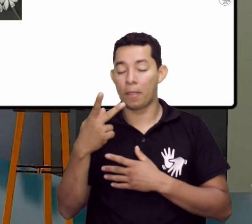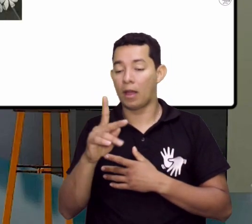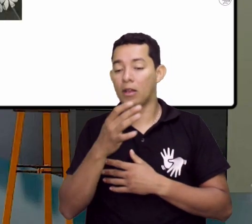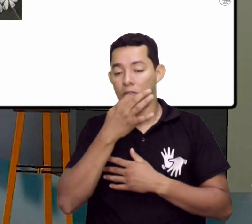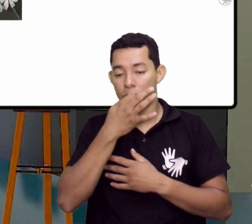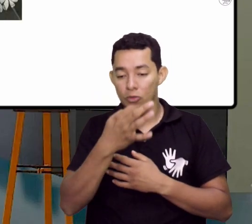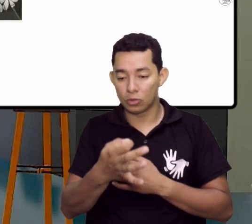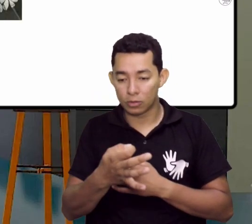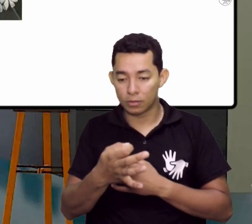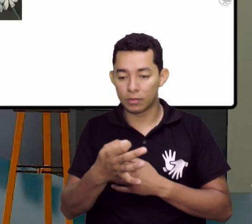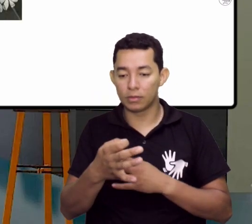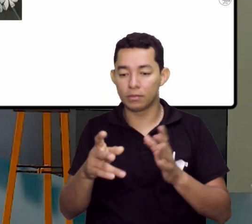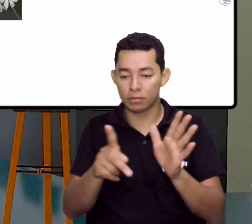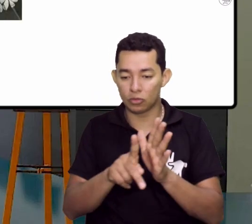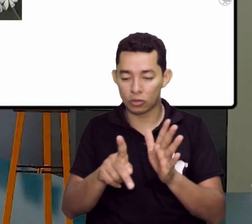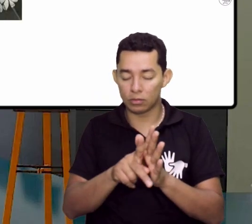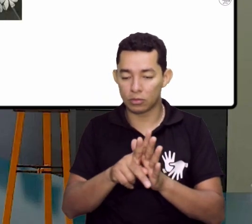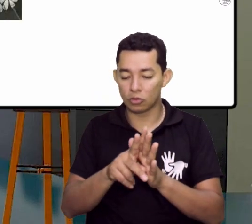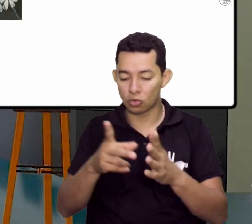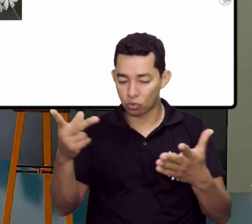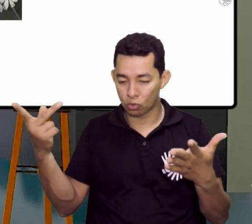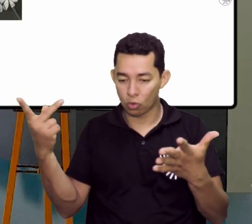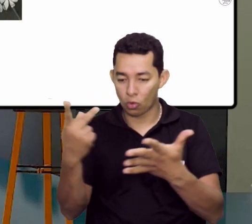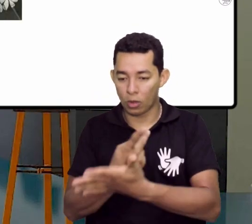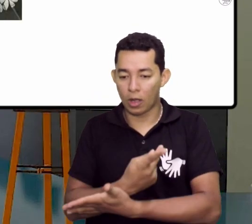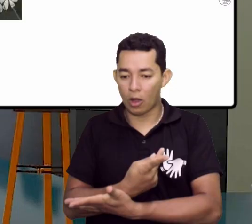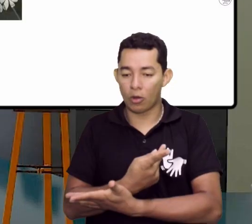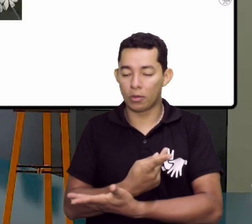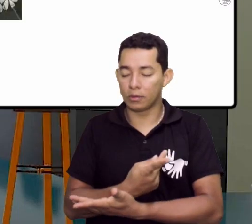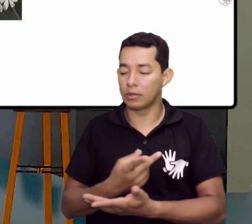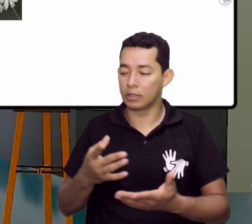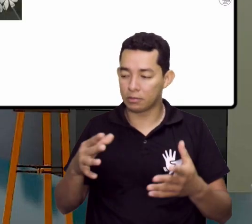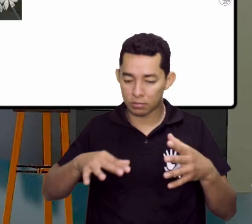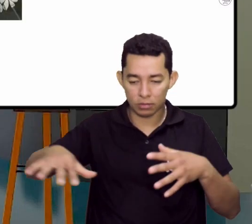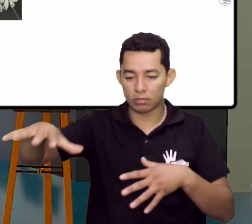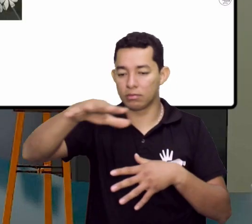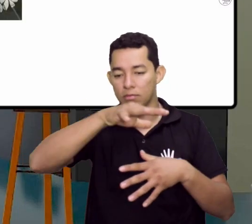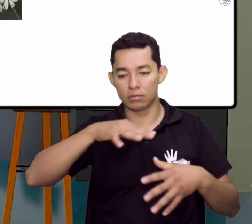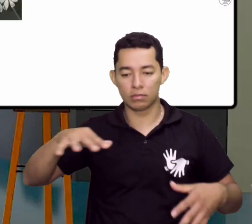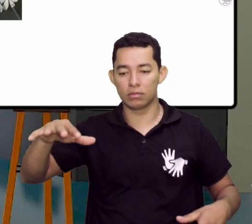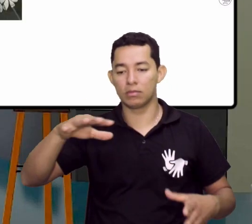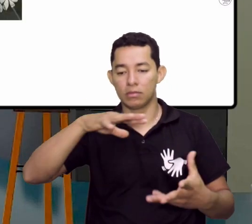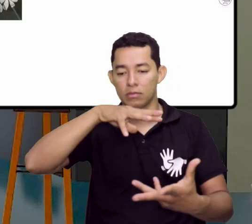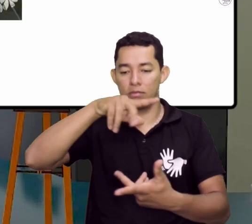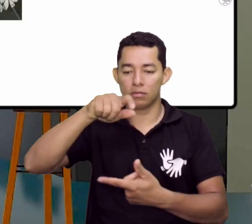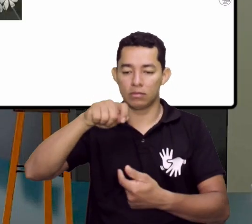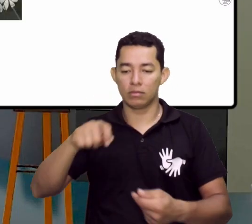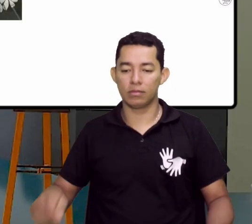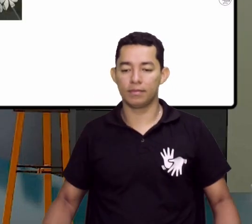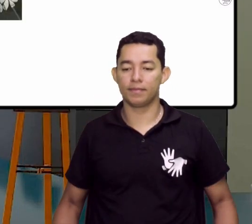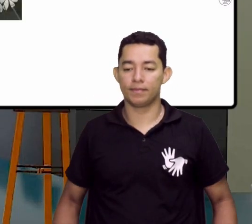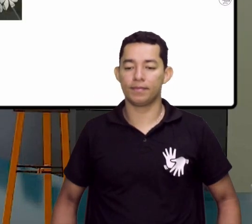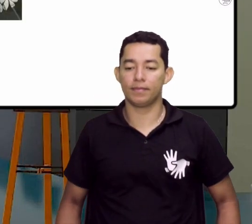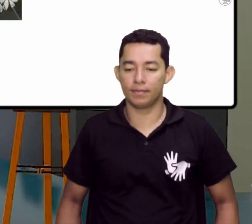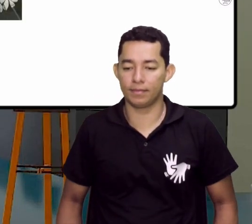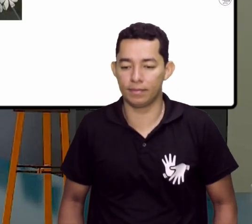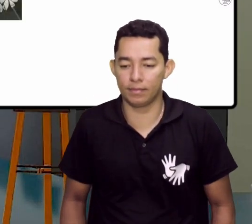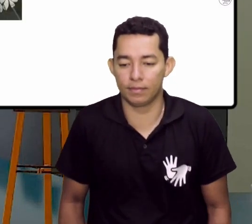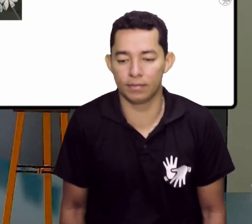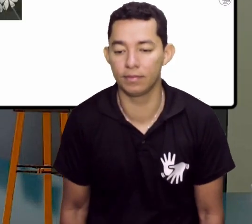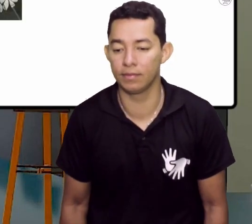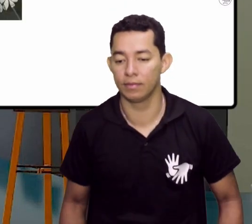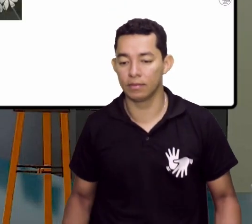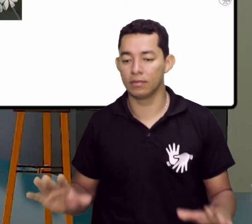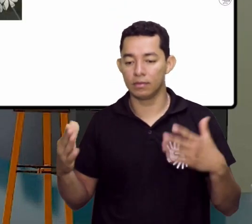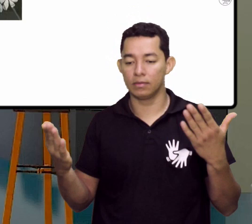opinião sobre o que estava acontecendo na realidade, né, no mundo, naquele tempo. Então,